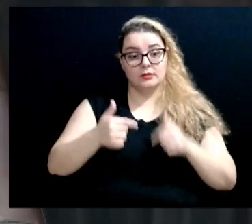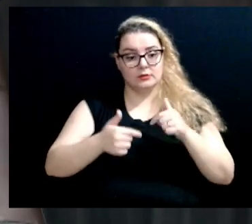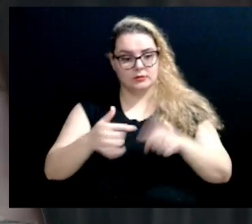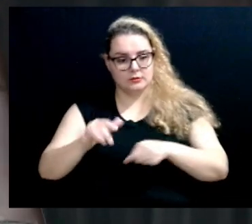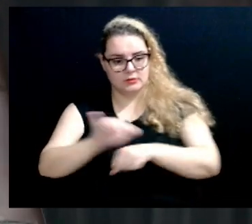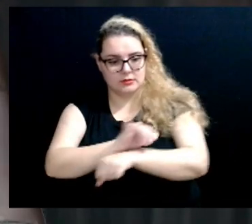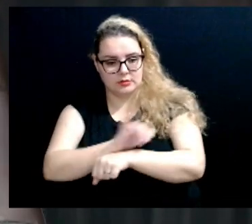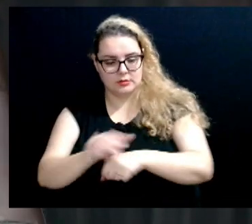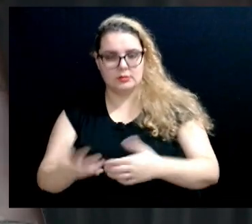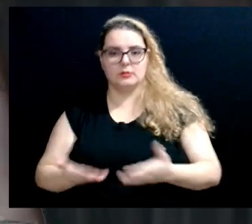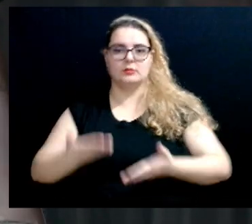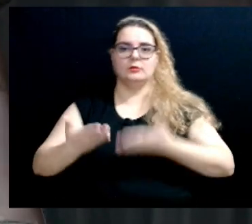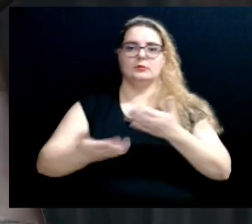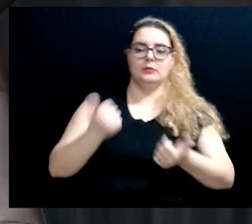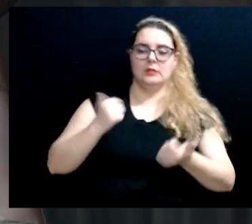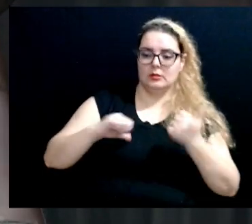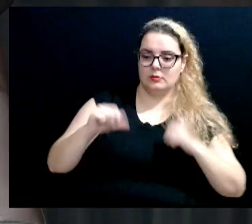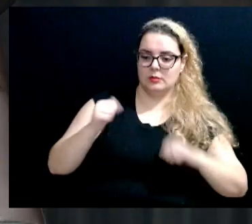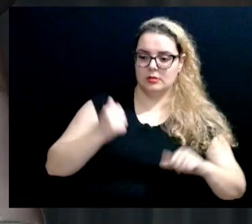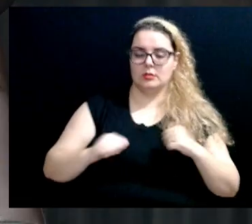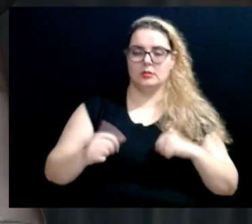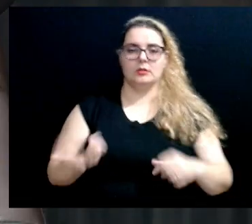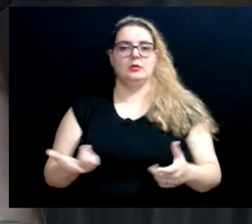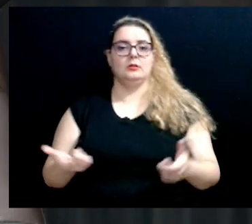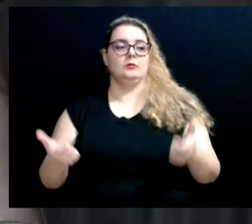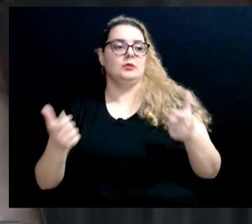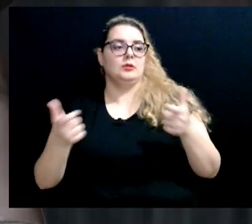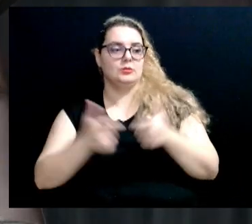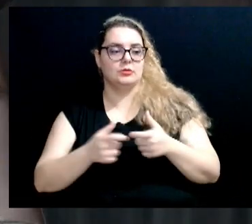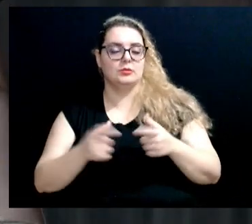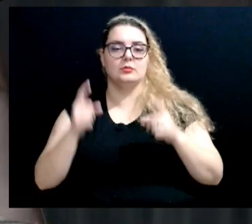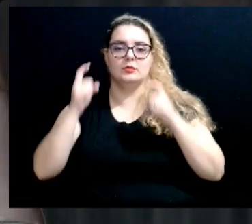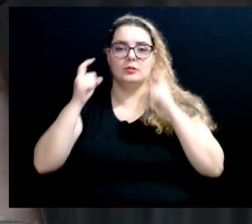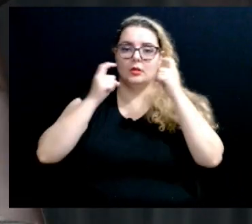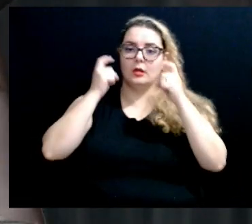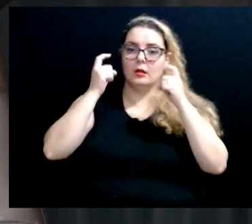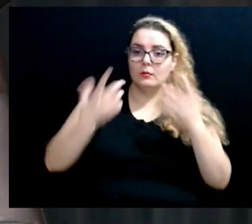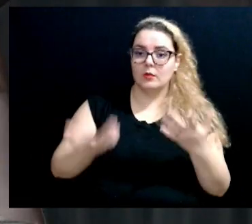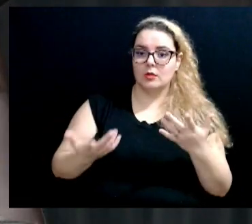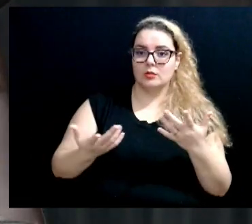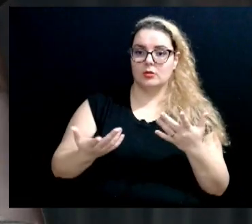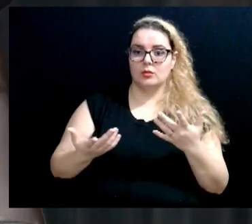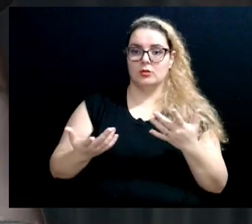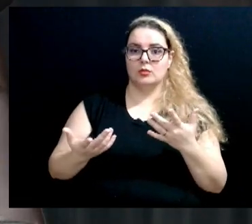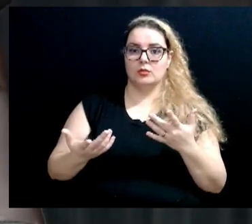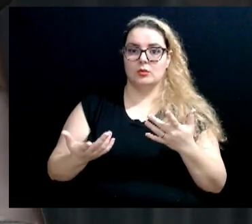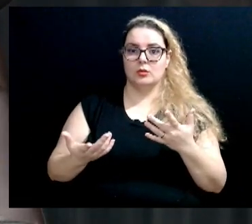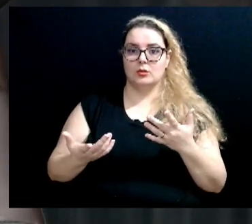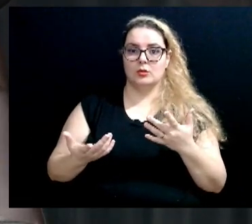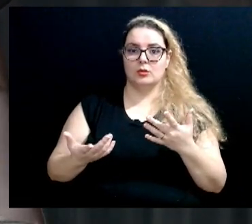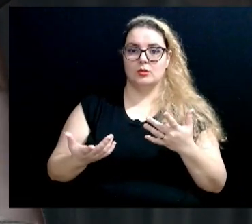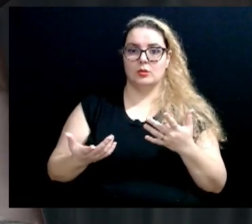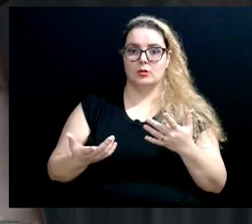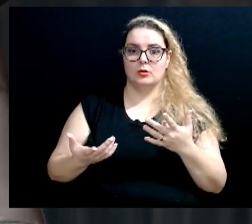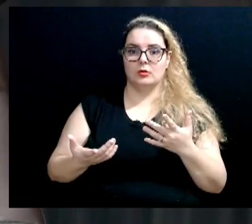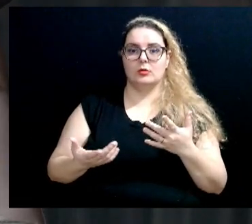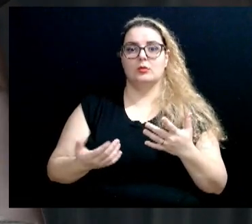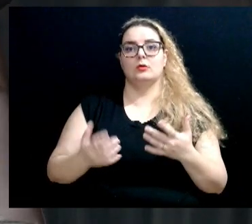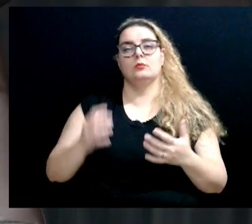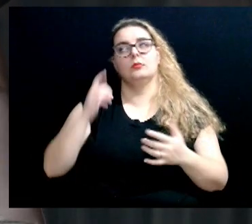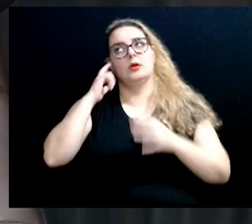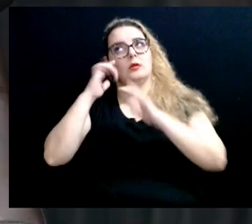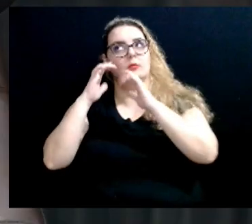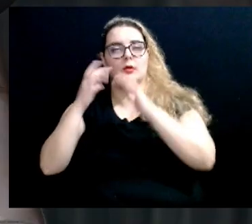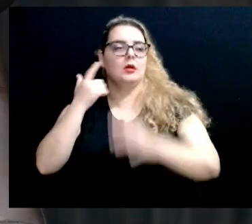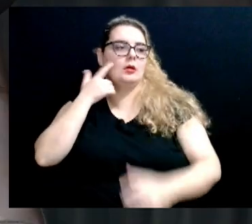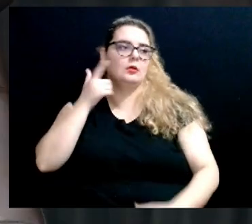com a ansiedade, para poder diminuir essas preocupações que ficam correndo a cabeça, e lógico, eu tento